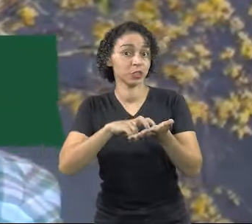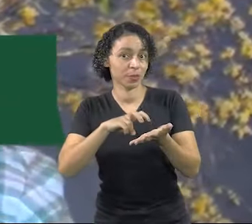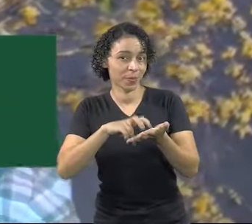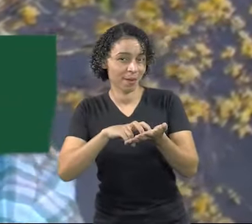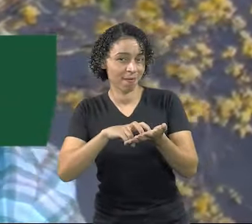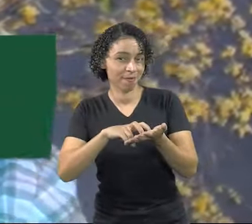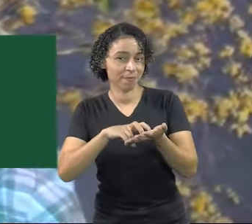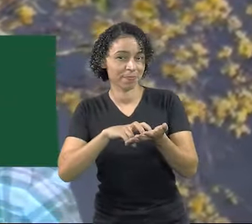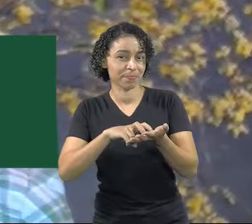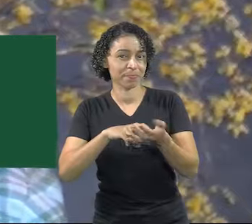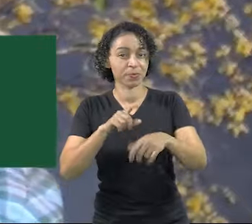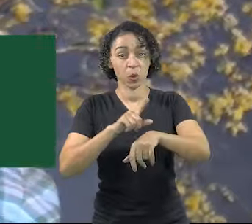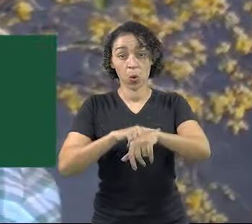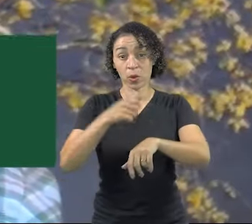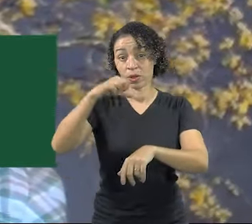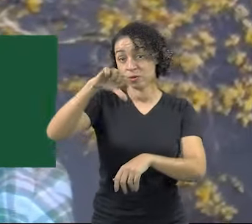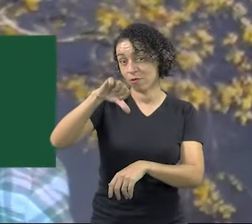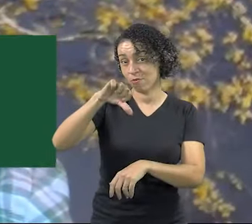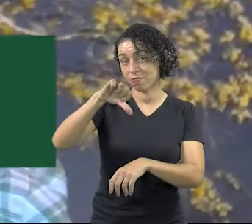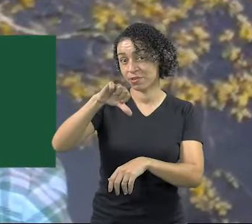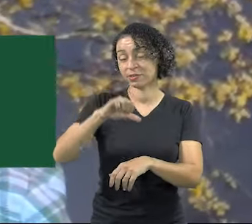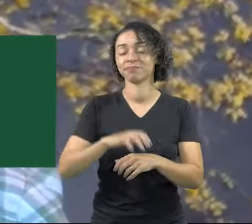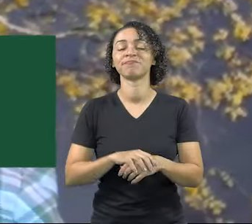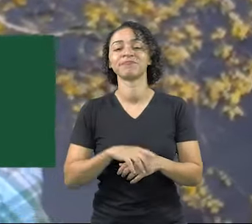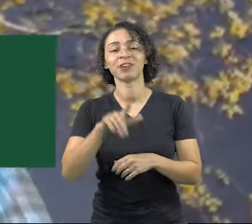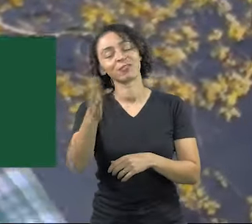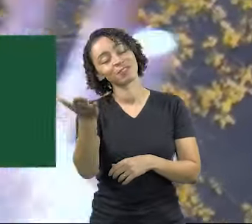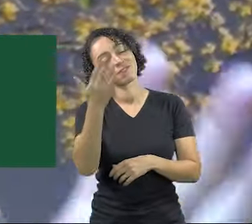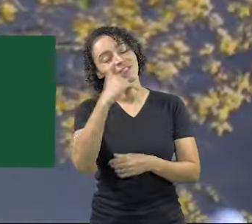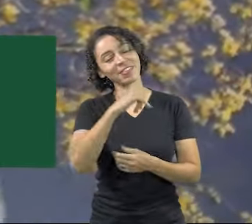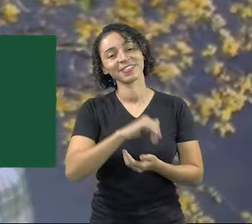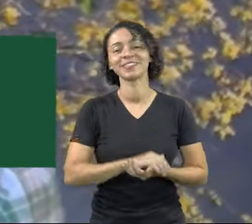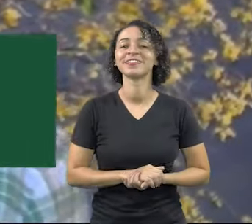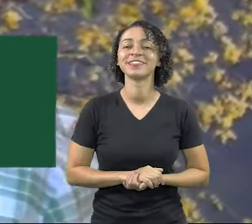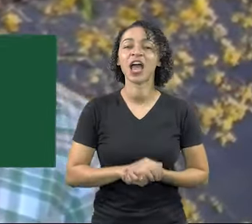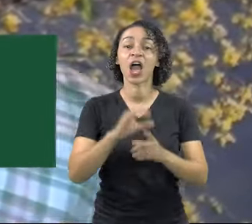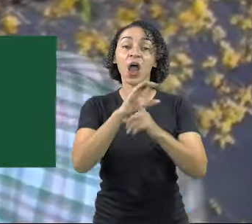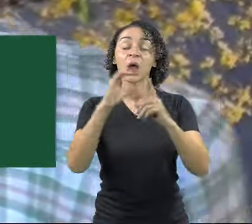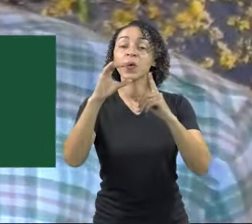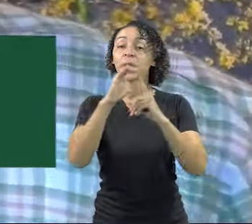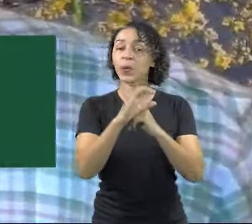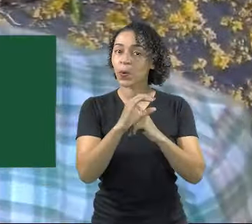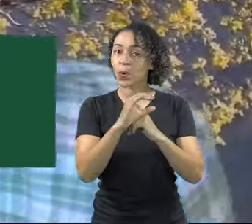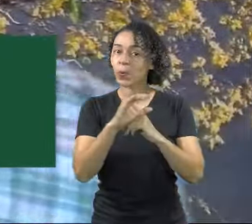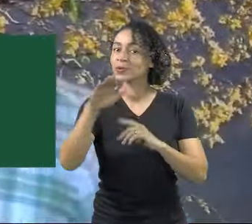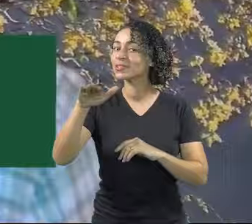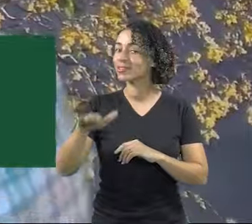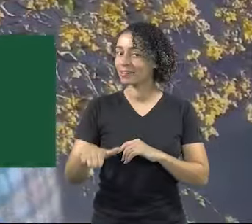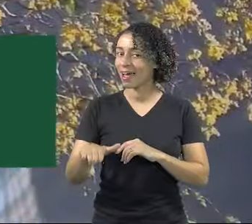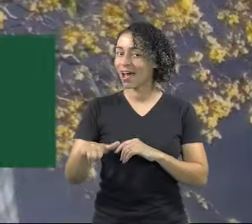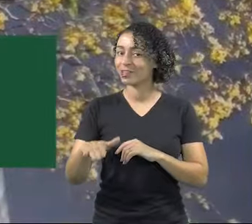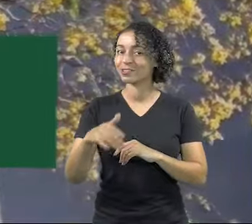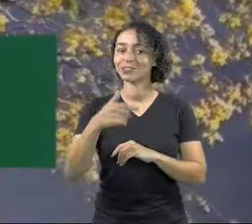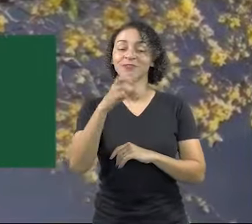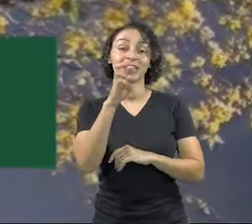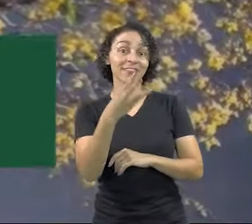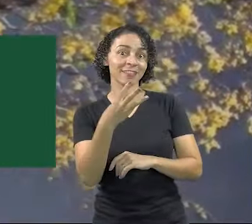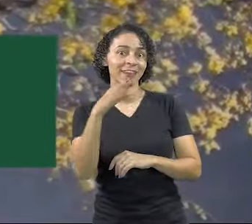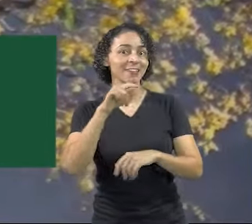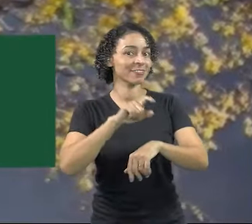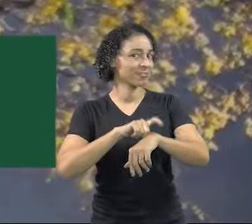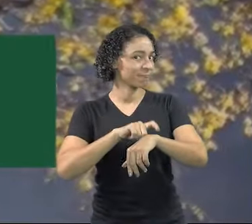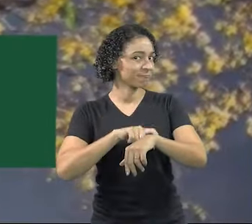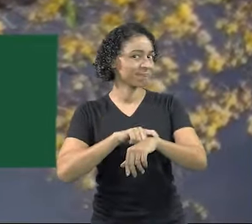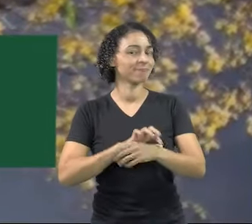todas as manhãs às 9 da manhã dá para você vir aqui temos também culto Todas As Tardes às